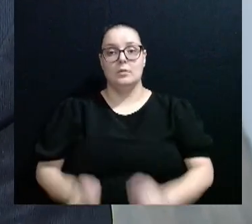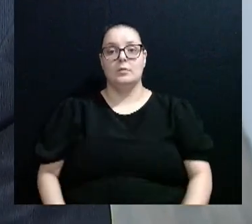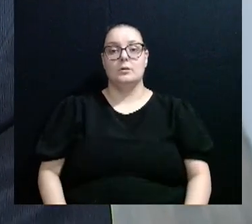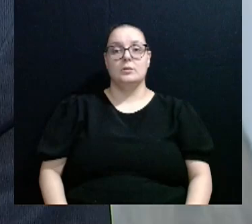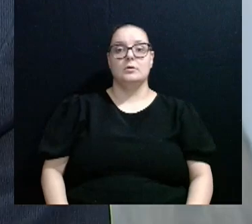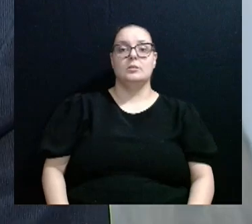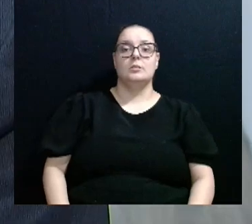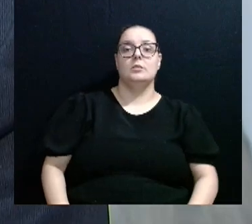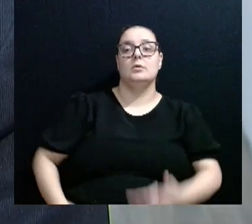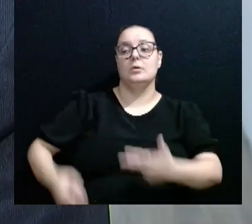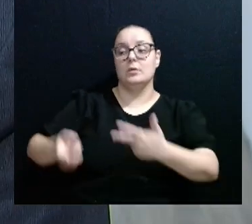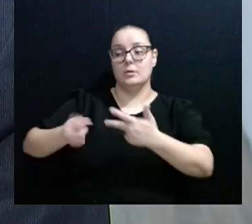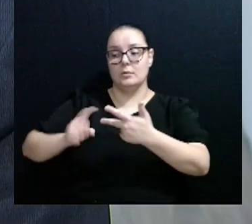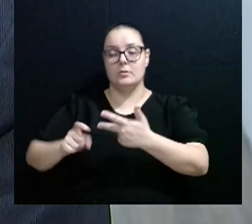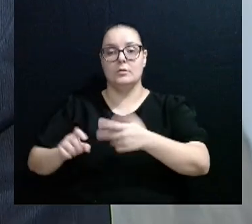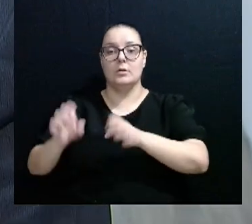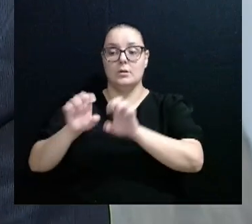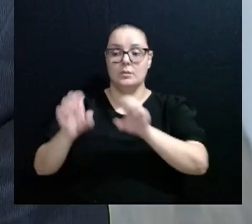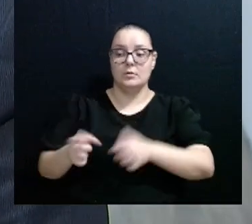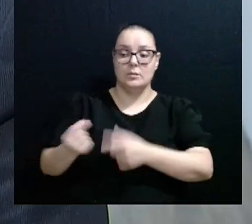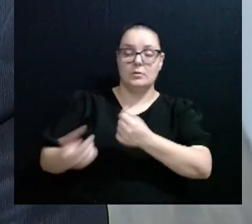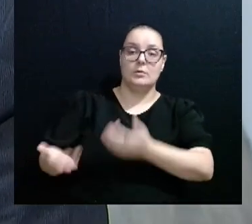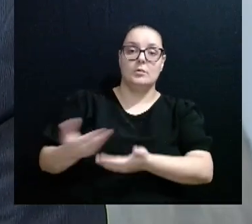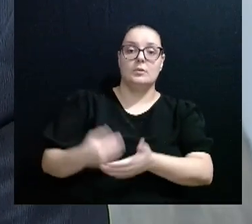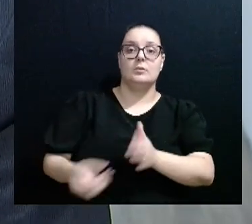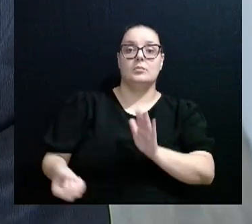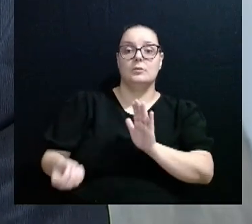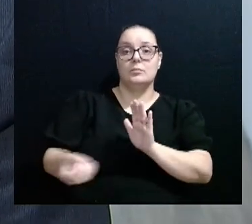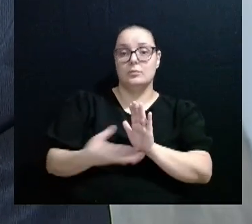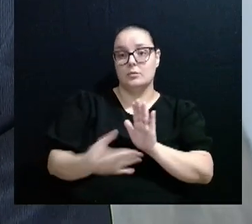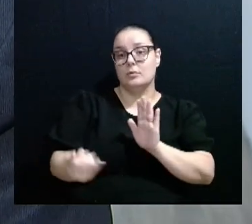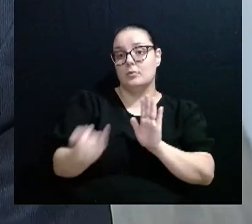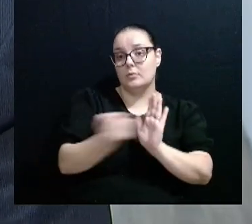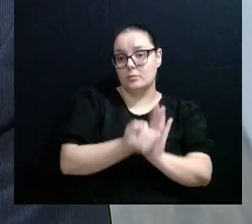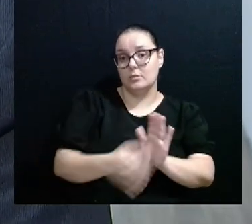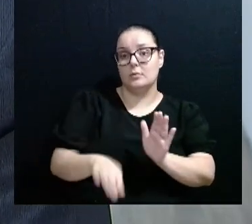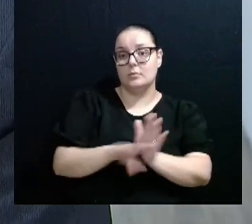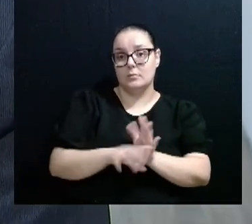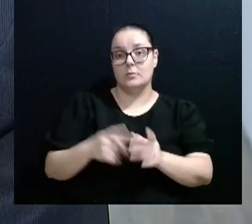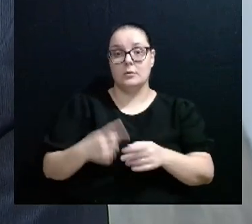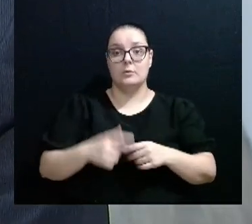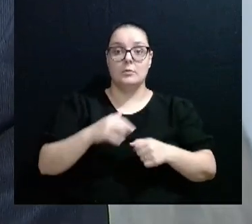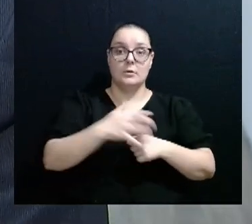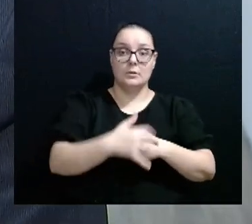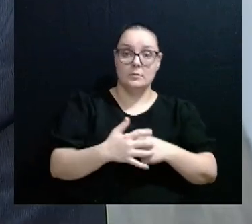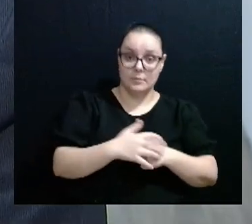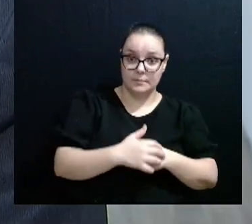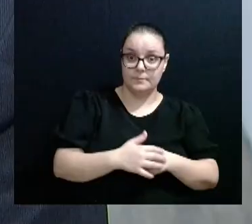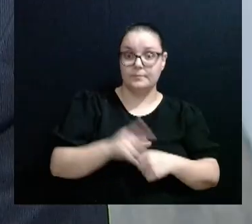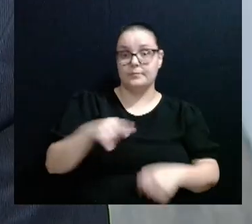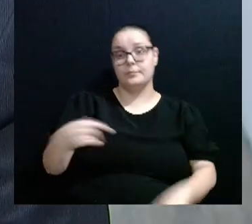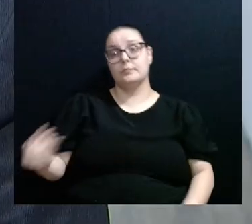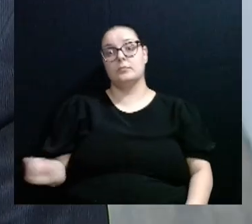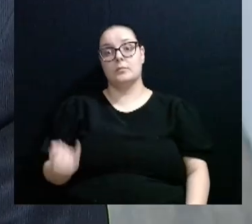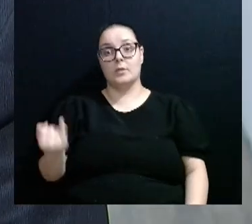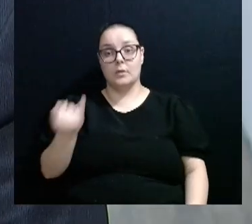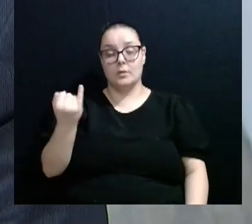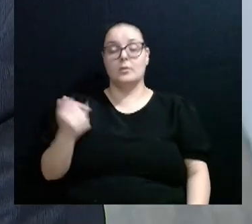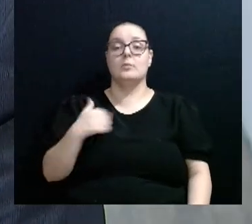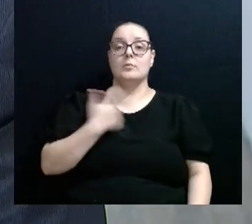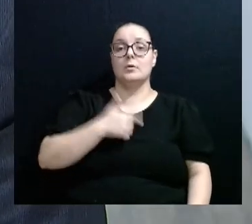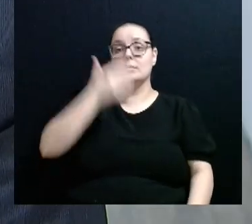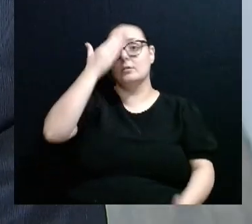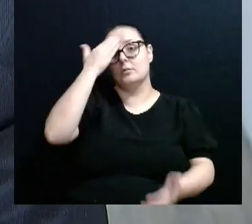na arrecadação do novo imposto que vem por aí, porque a parte digital, a parte eletrônica será muito importante. Então nós acreditamos que a